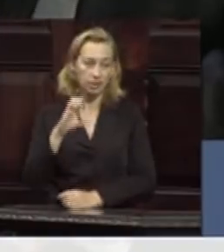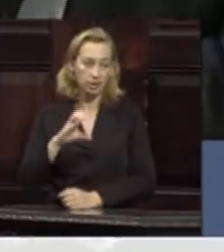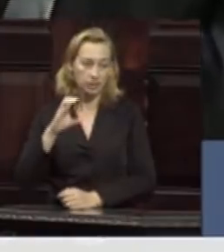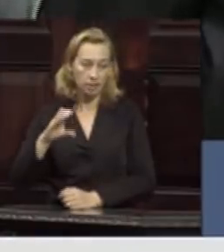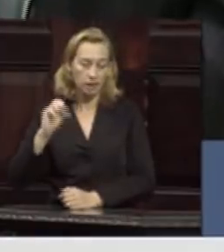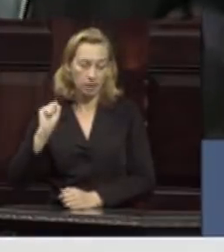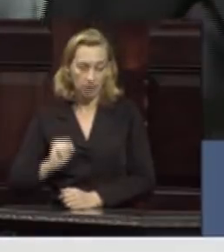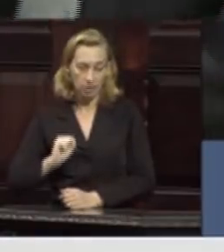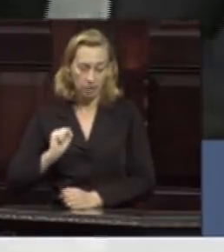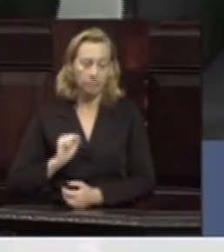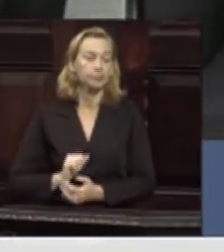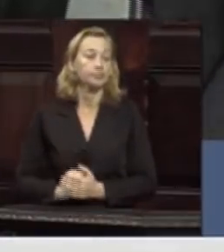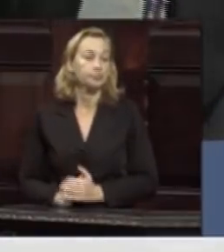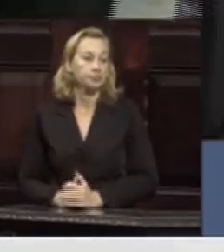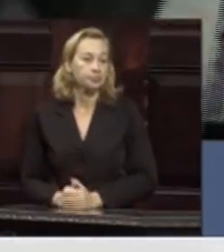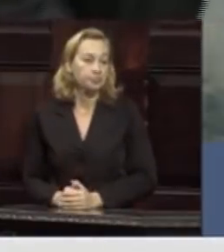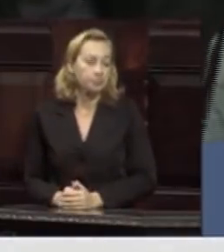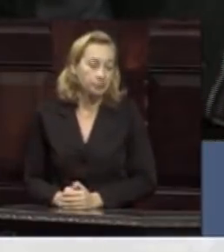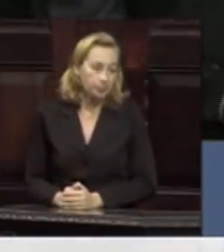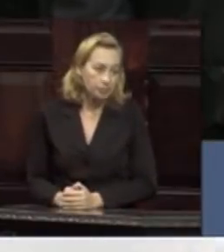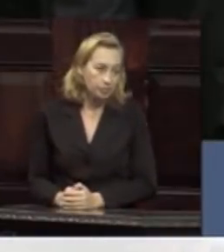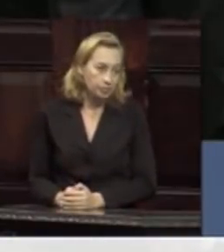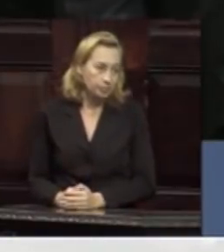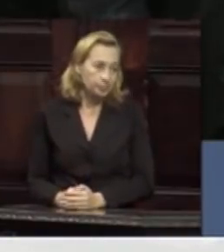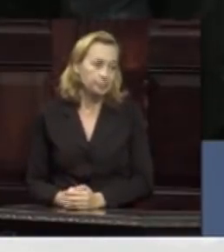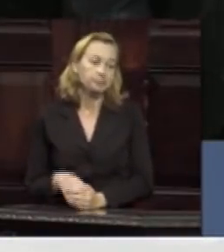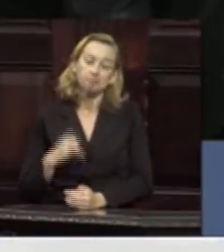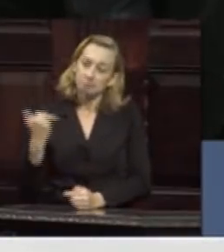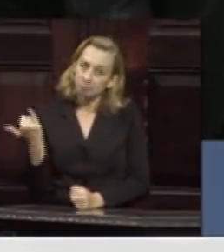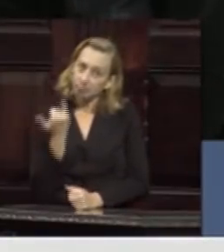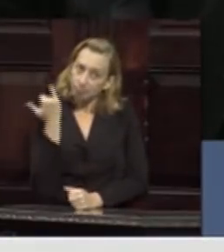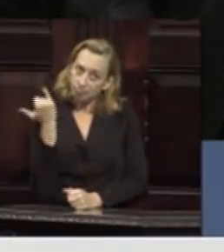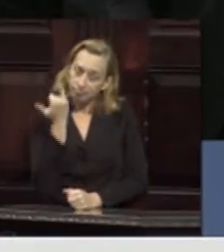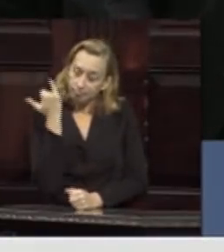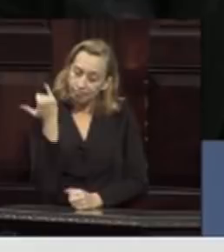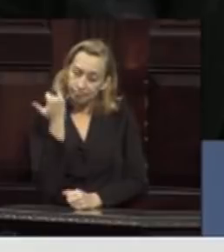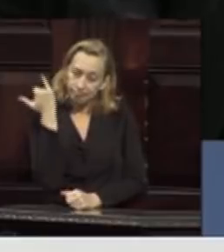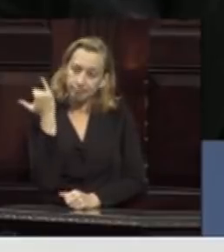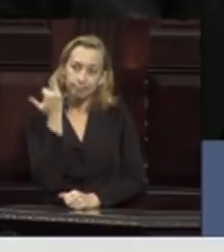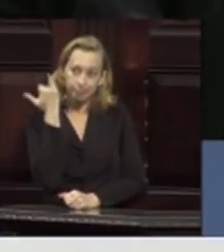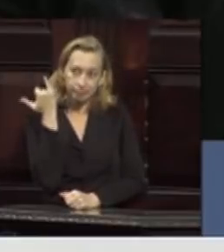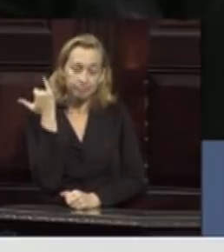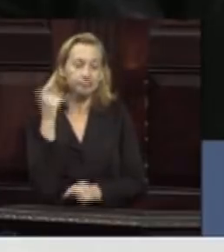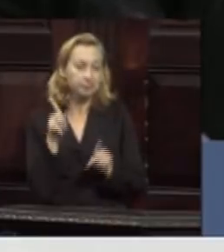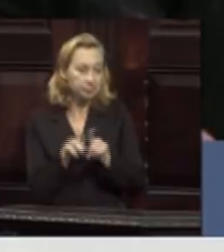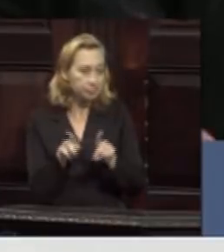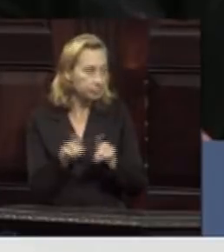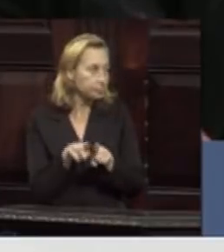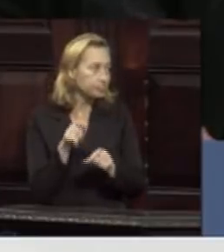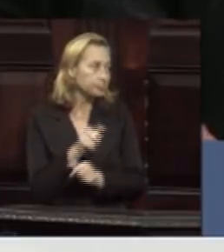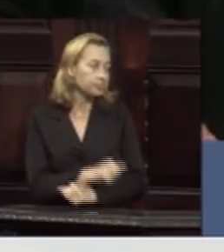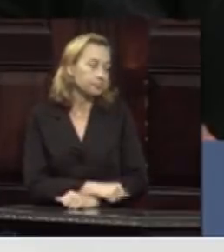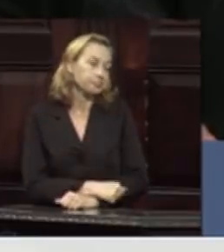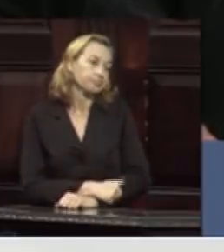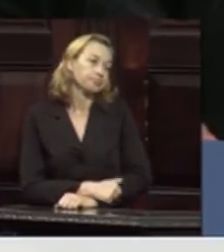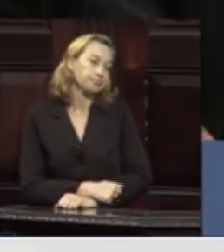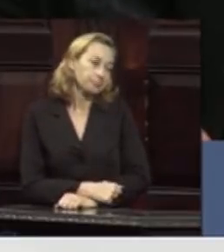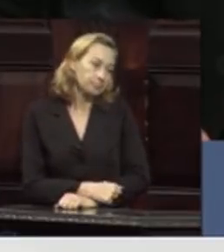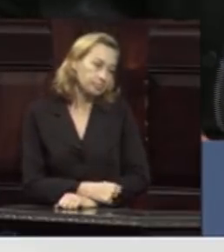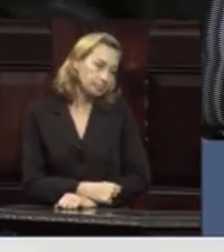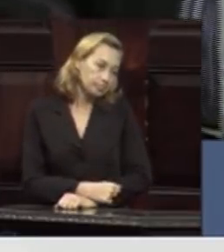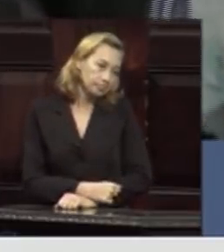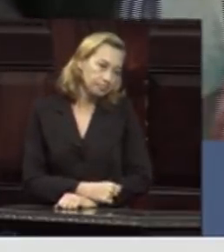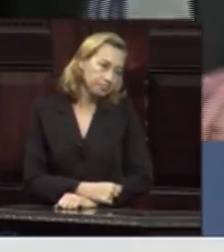redigido. Isso é um ponto importante. Mas eu gostaria... Eu entendi isso também, Mas